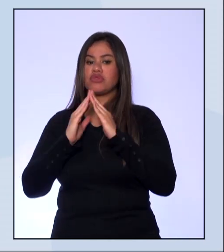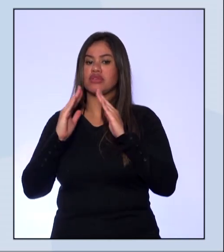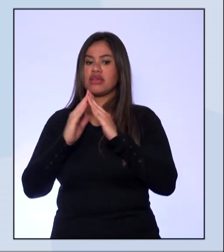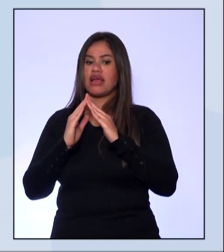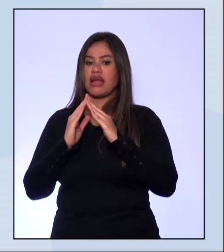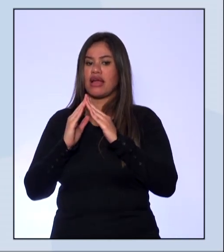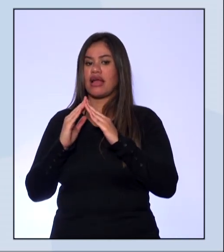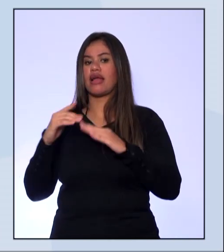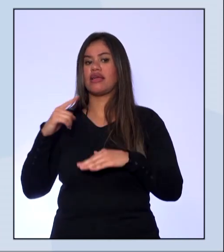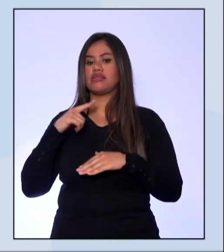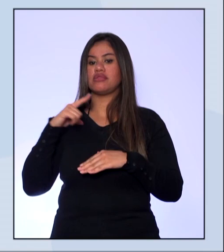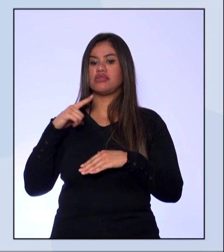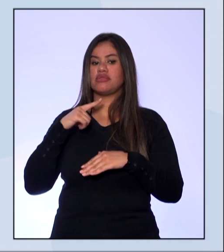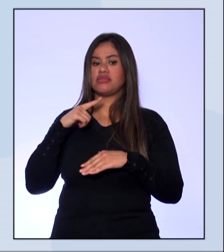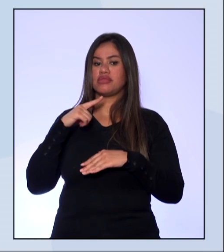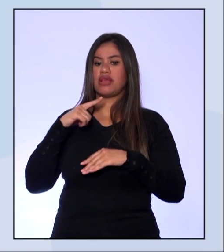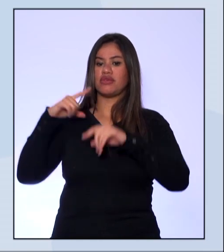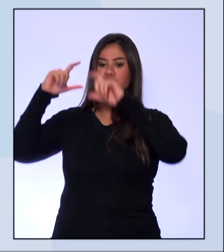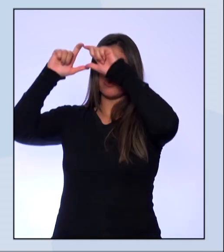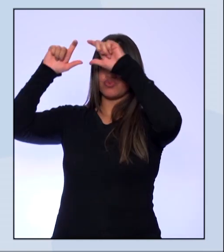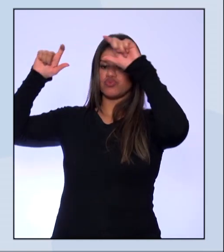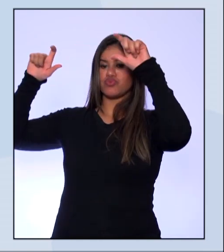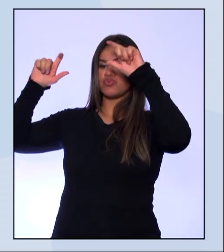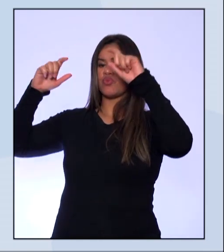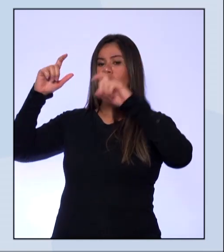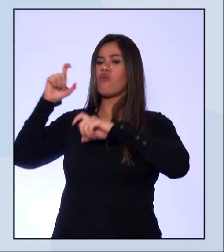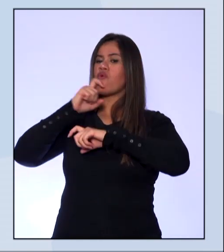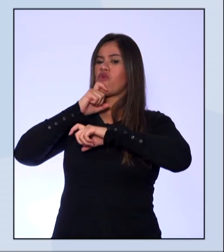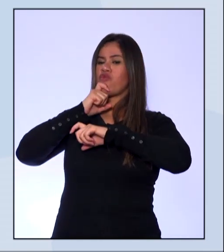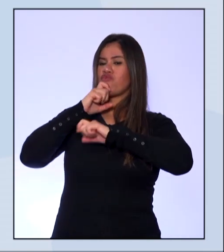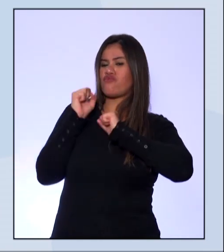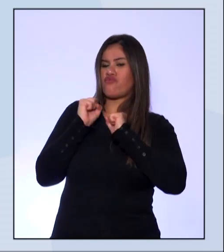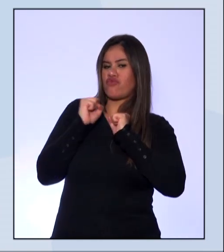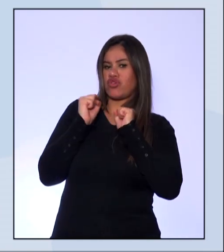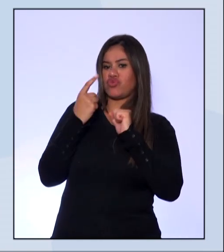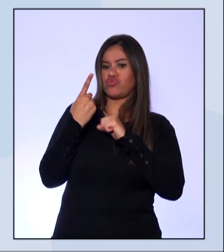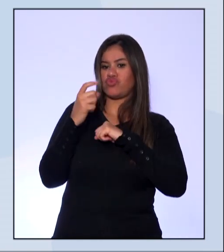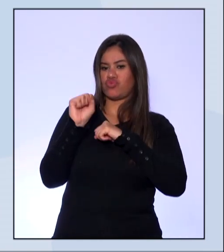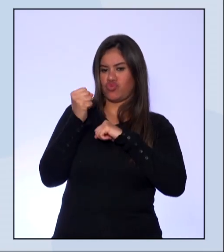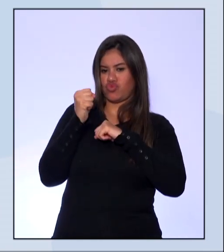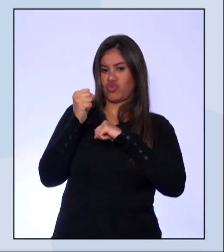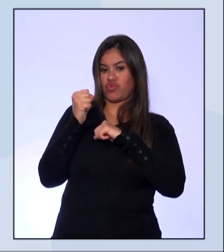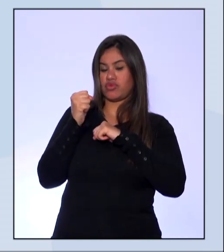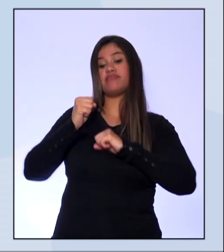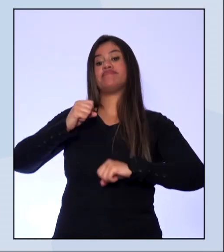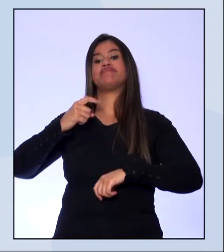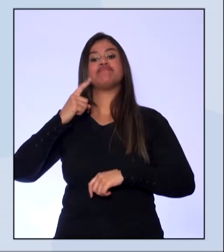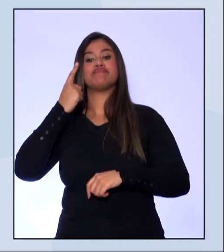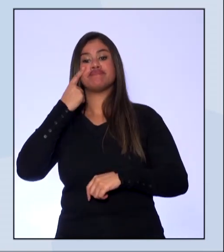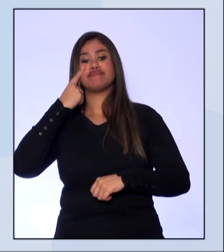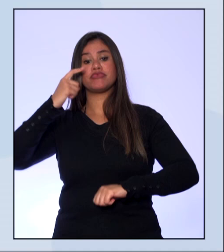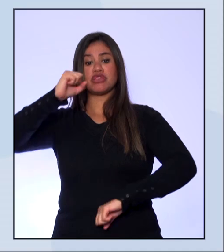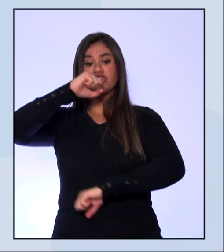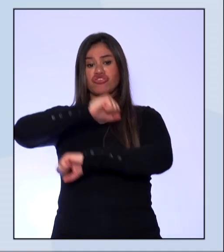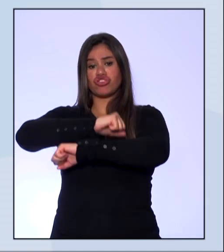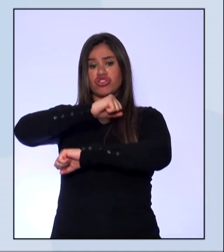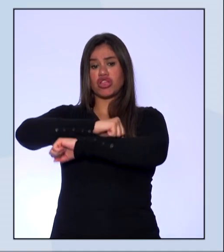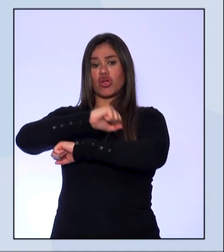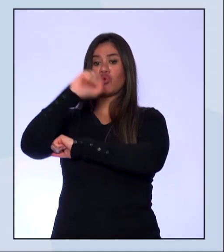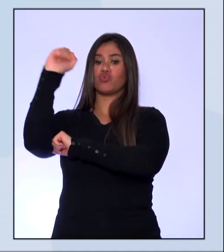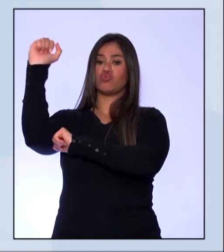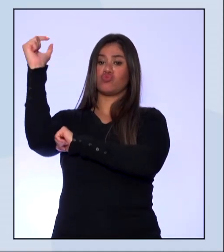um ar-condicionado no 18 graus. Na janela a gente vê um sol ali